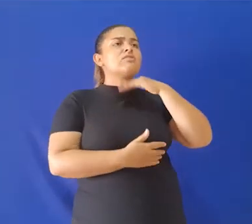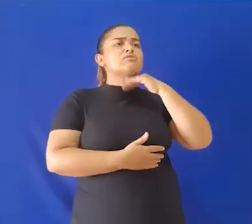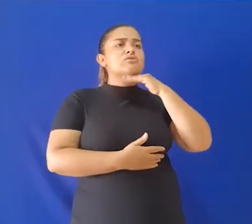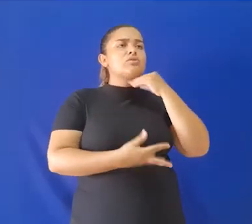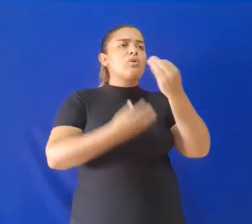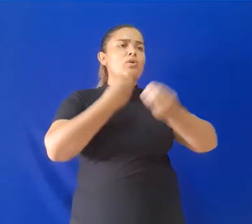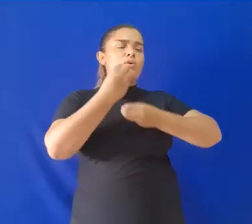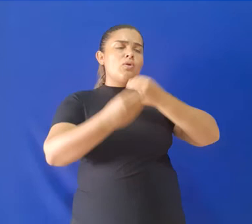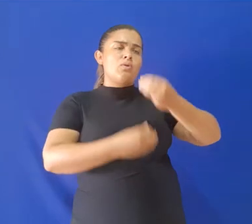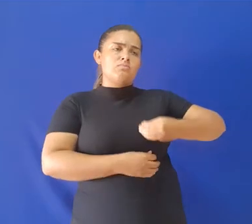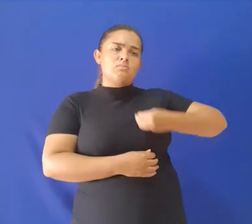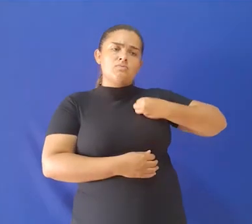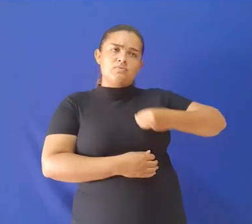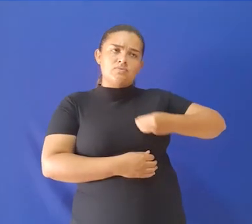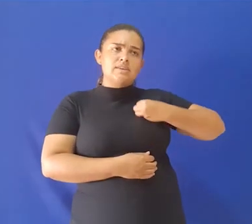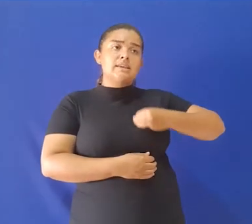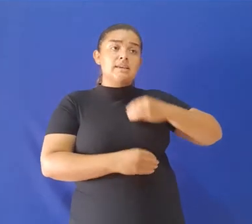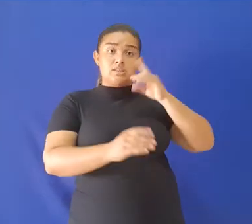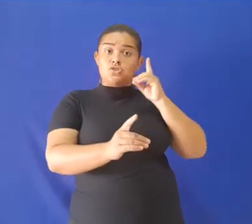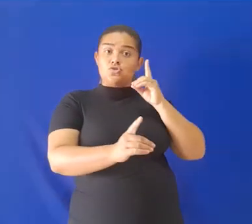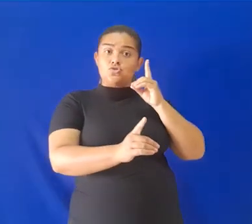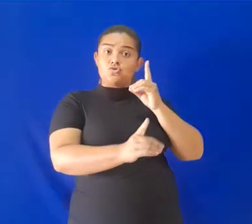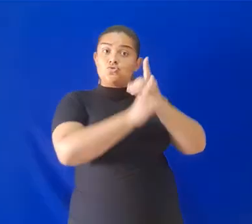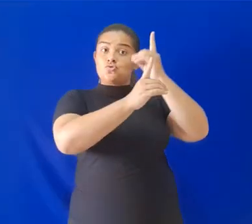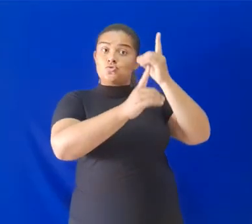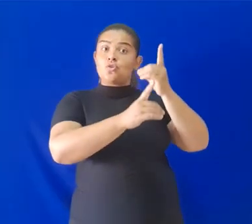vão no fonoaudiólogo para saber como que é a